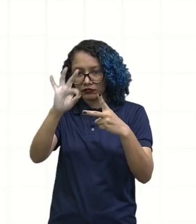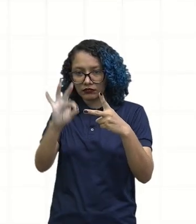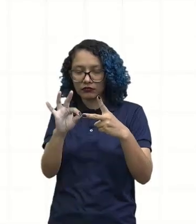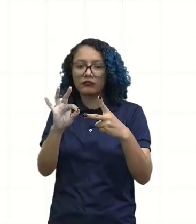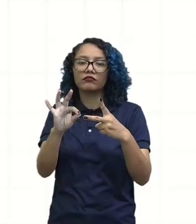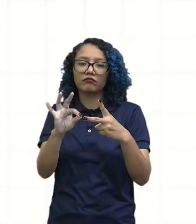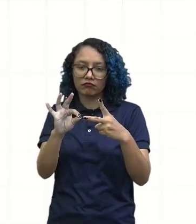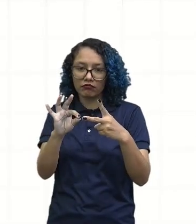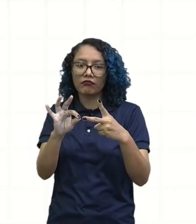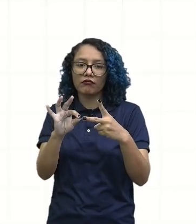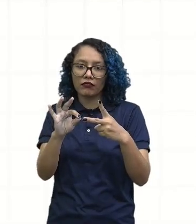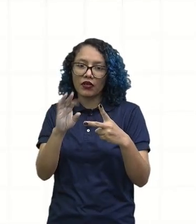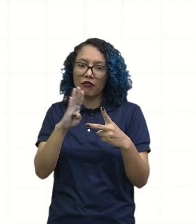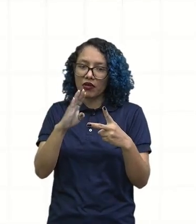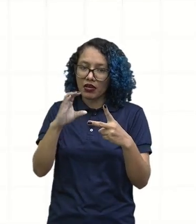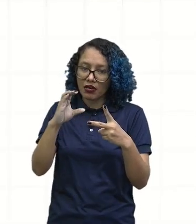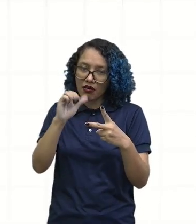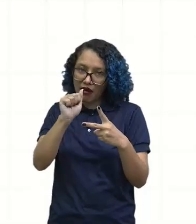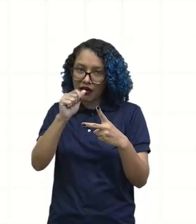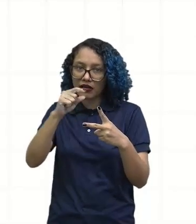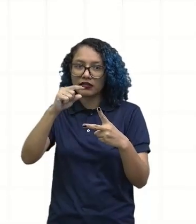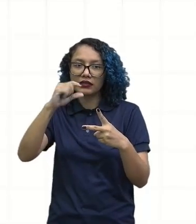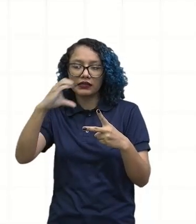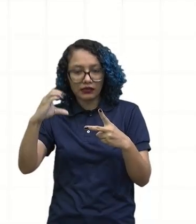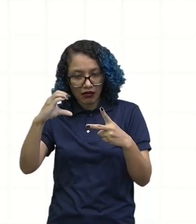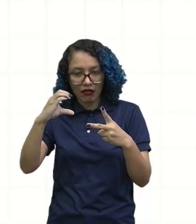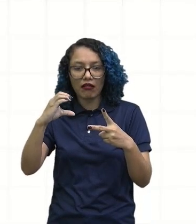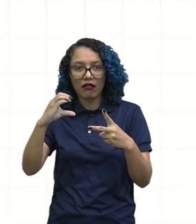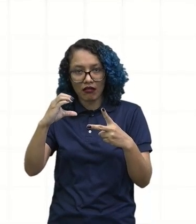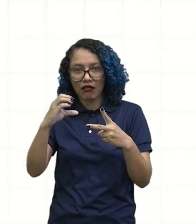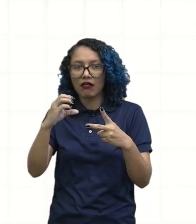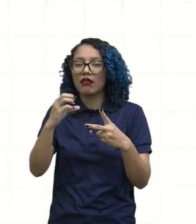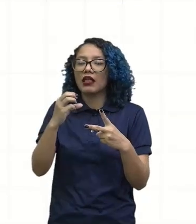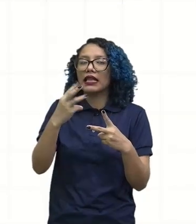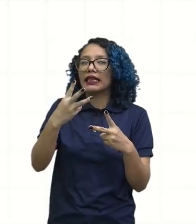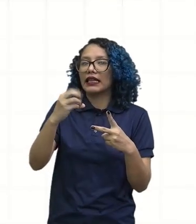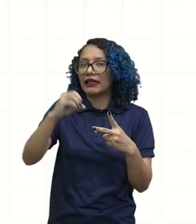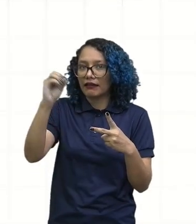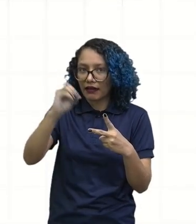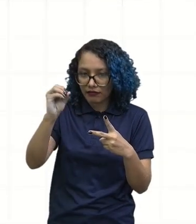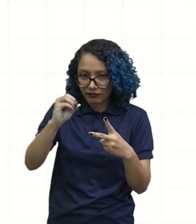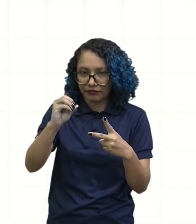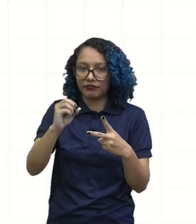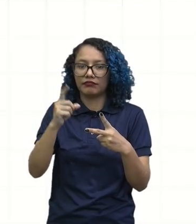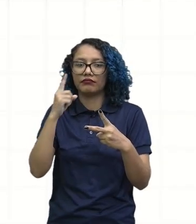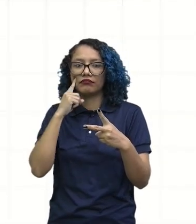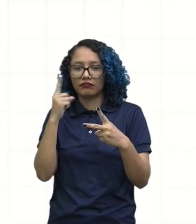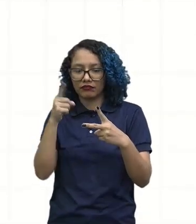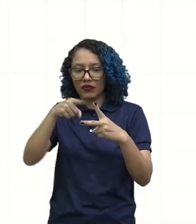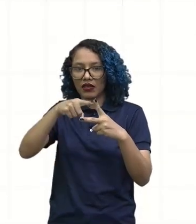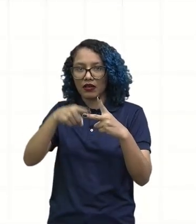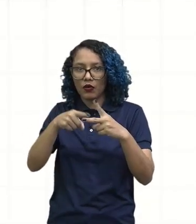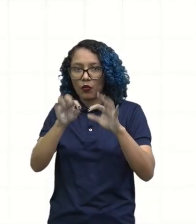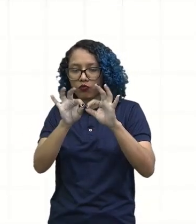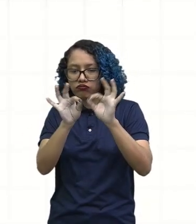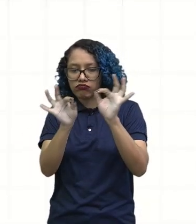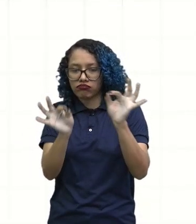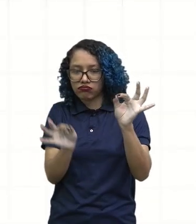ele mede 30 graus. Tá legal? Bom, falando de ângulo,